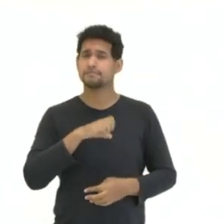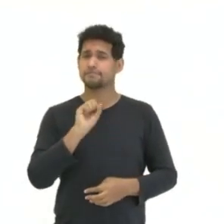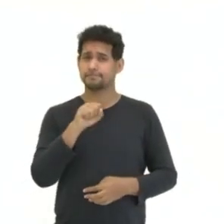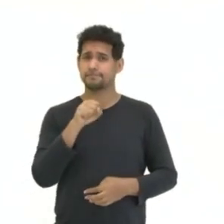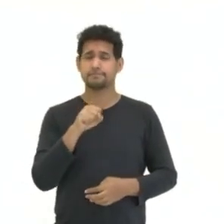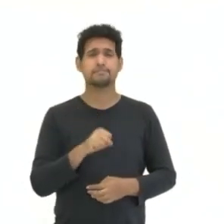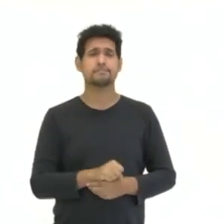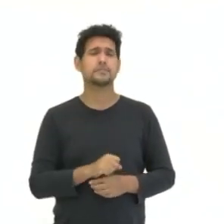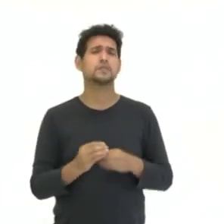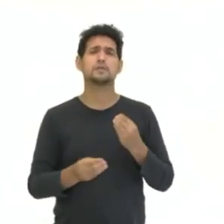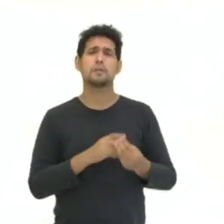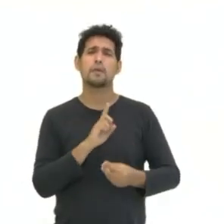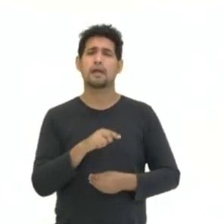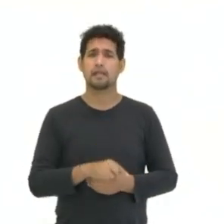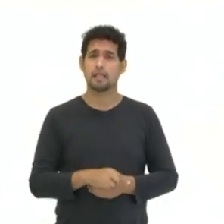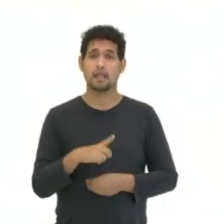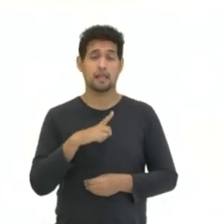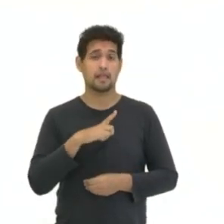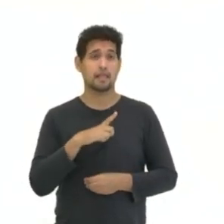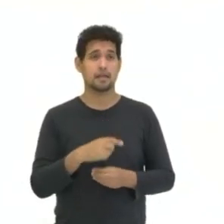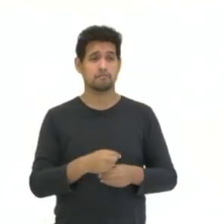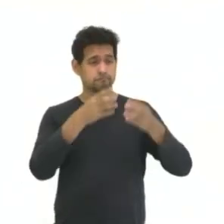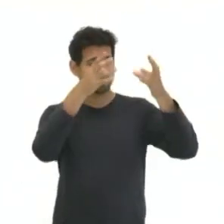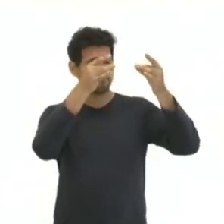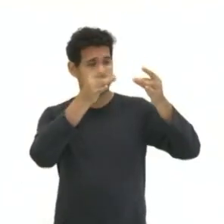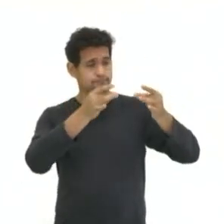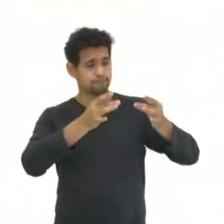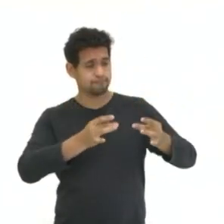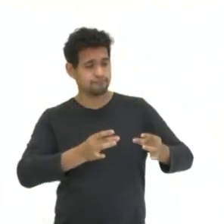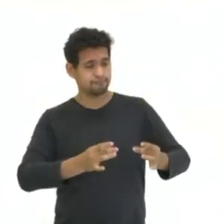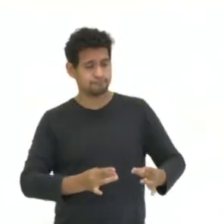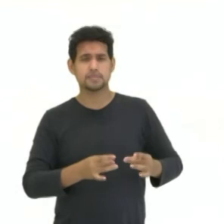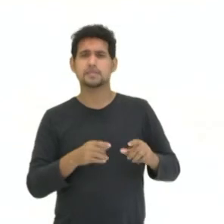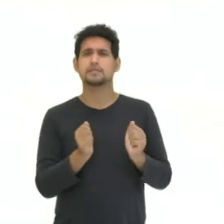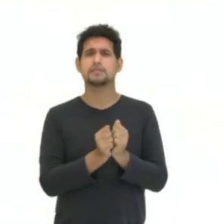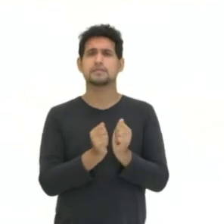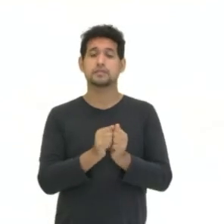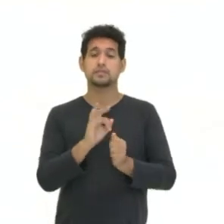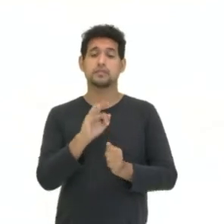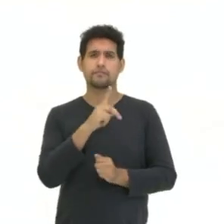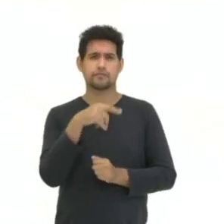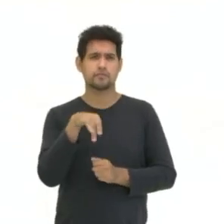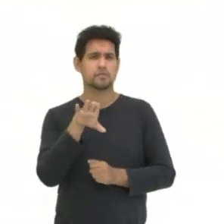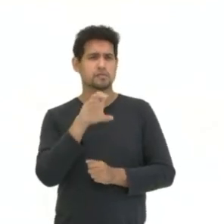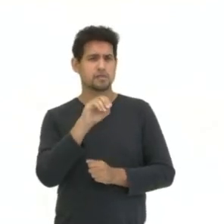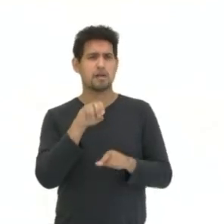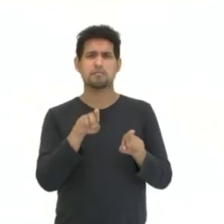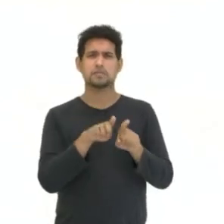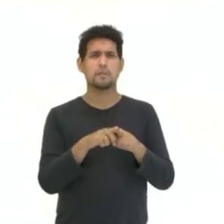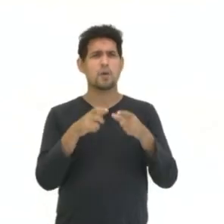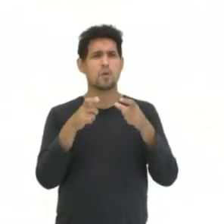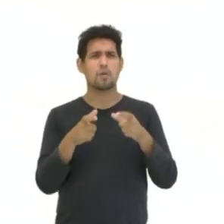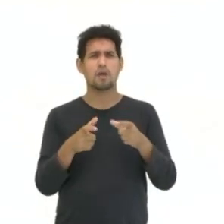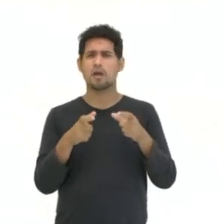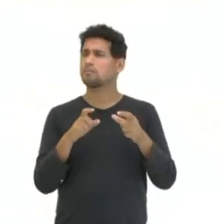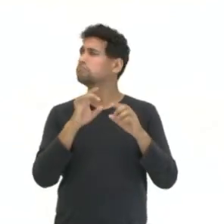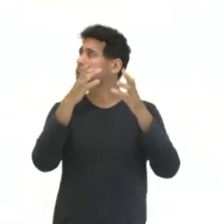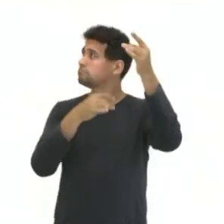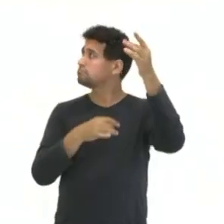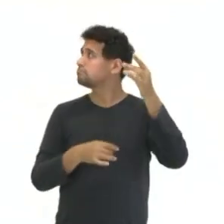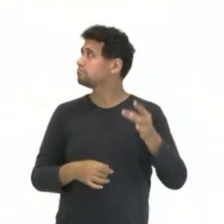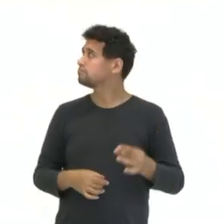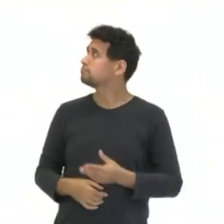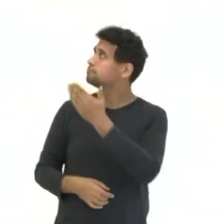ou constitucional, ela é classificada em isomeria de função, de cadeia, posição, metameria